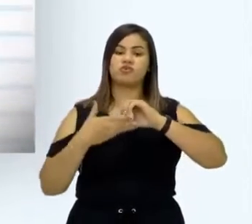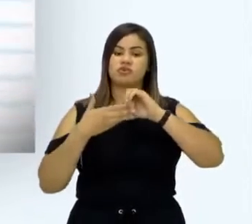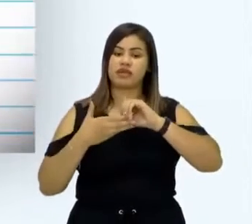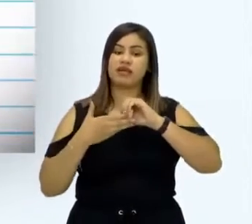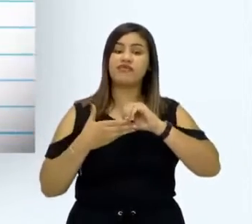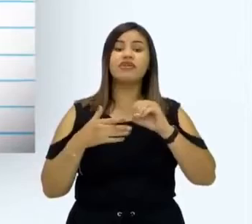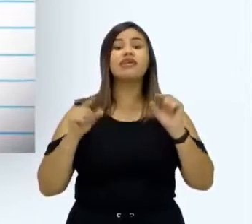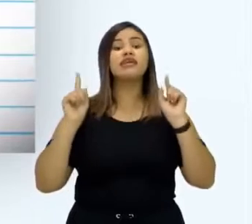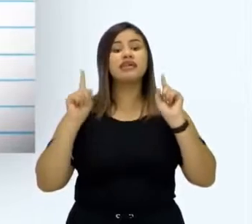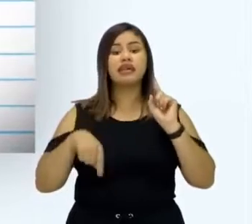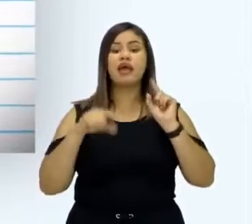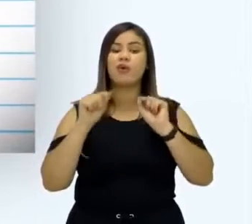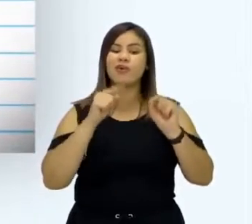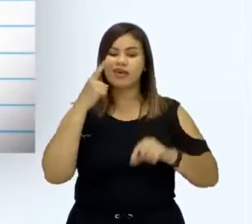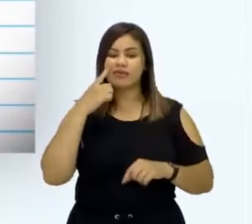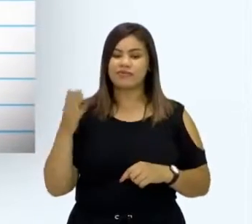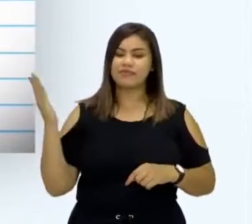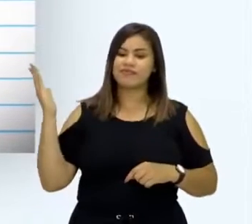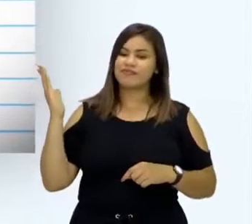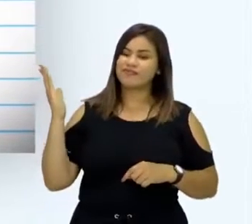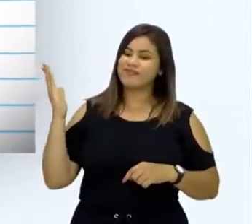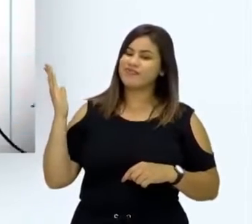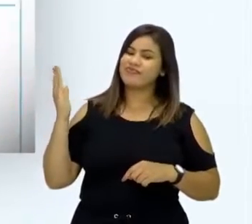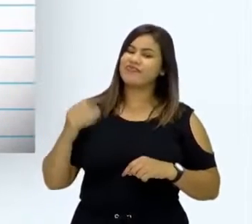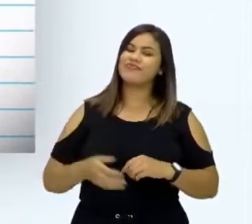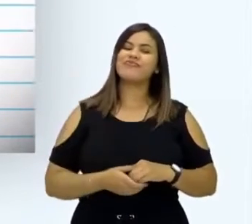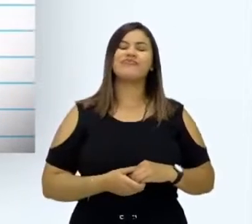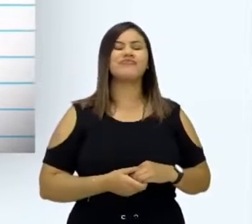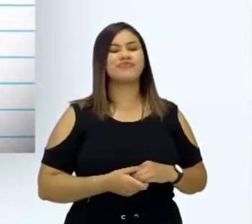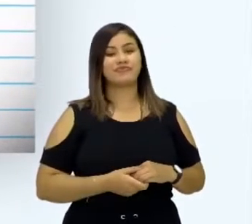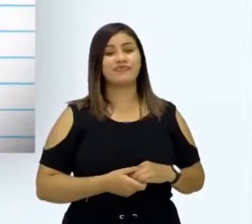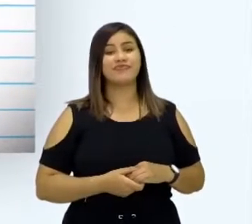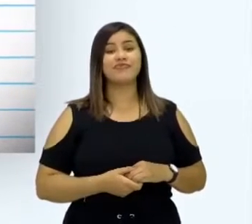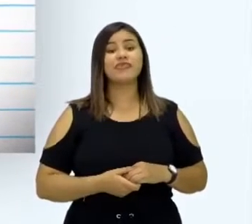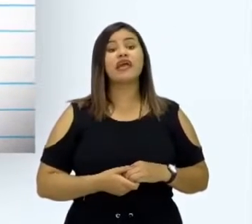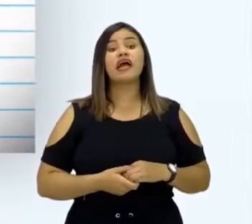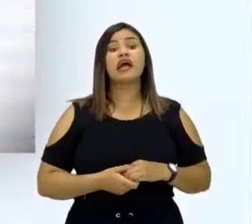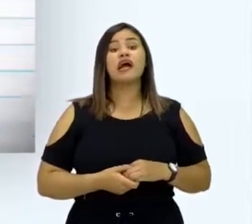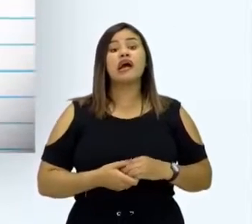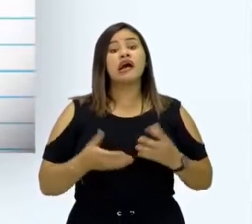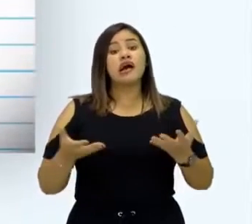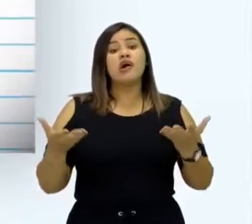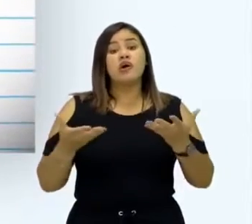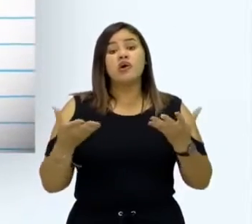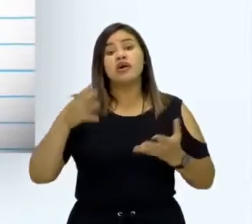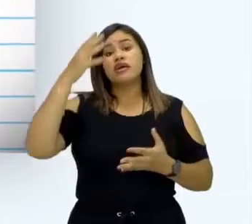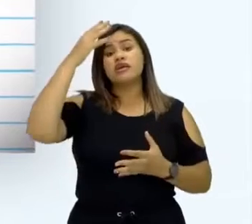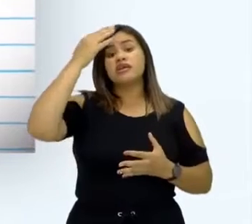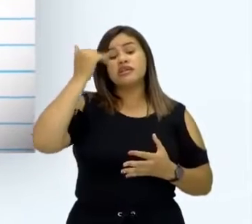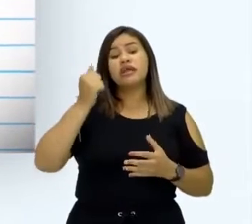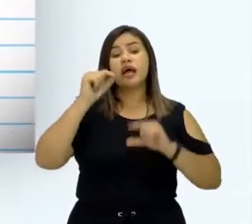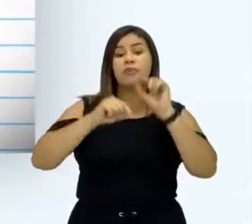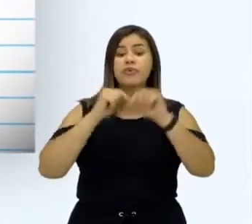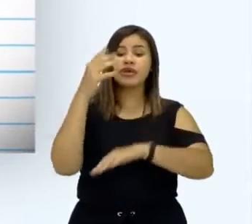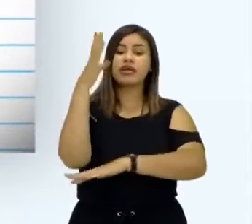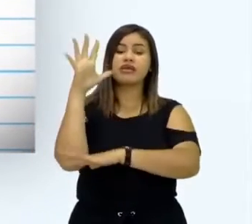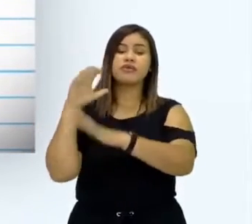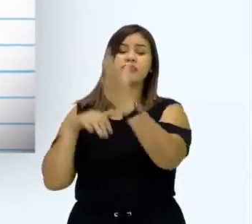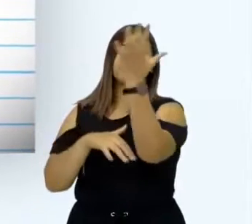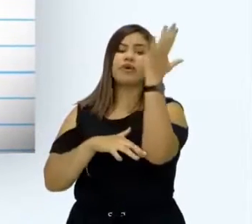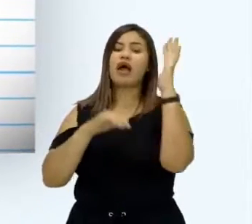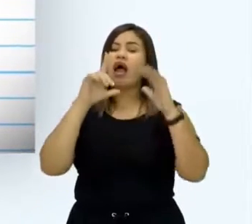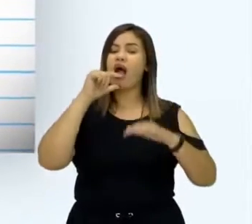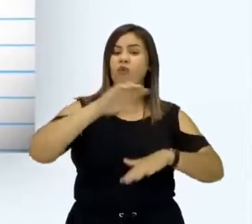se chama contabilidade ambiental. No entanto, hoje sabemos que a preservação das florestas, águas